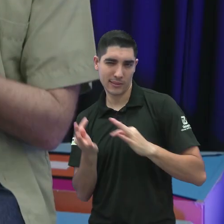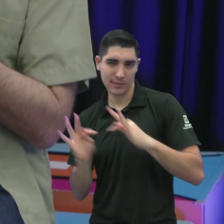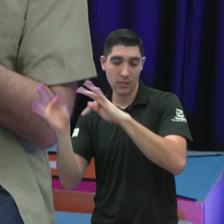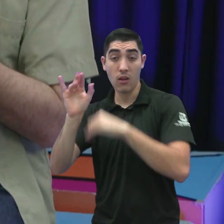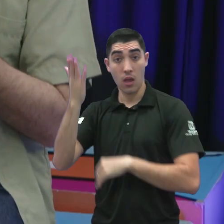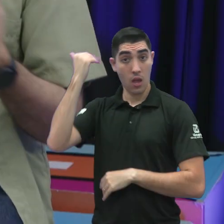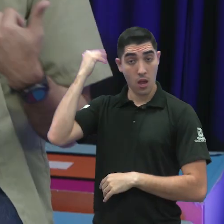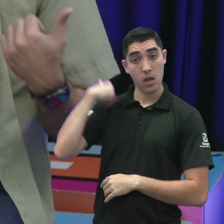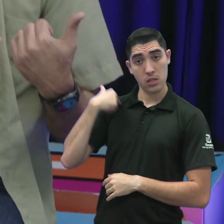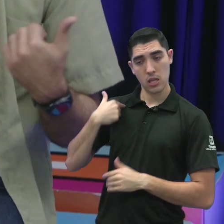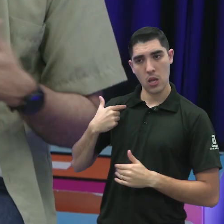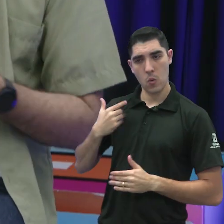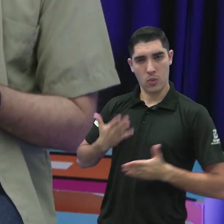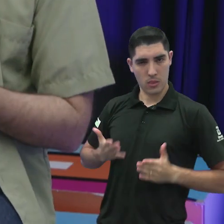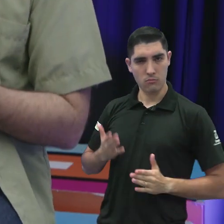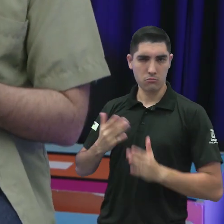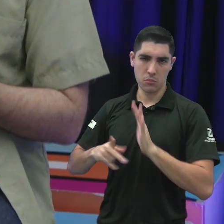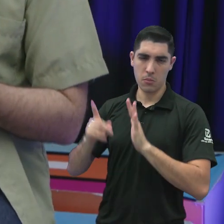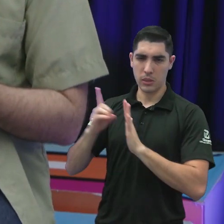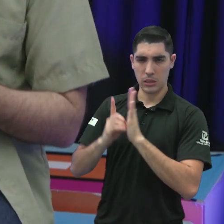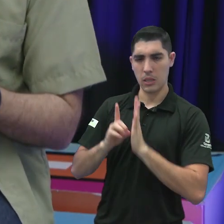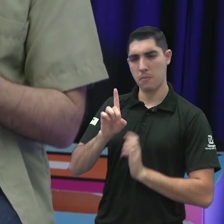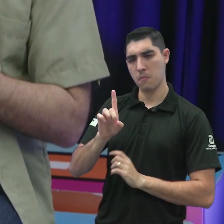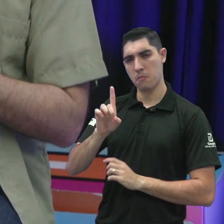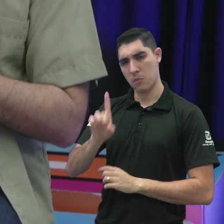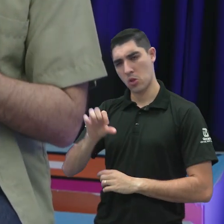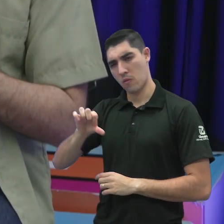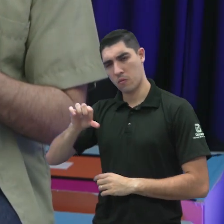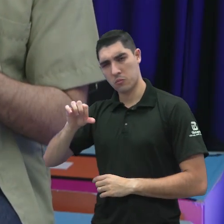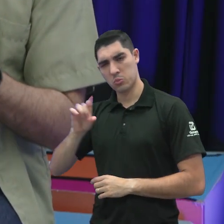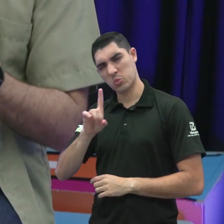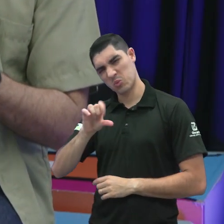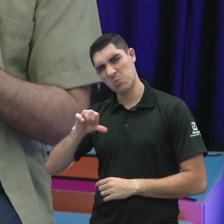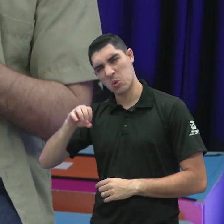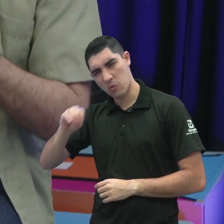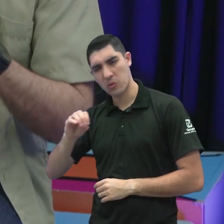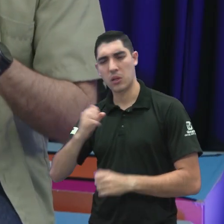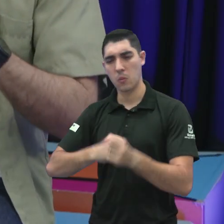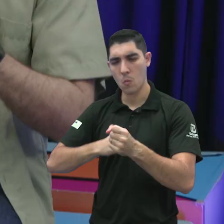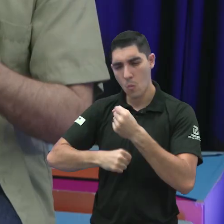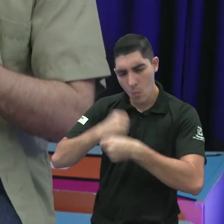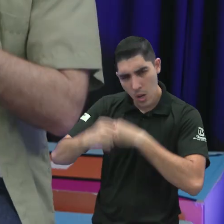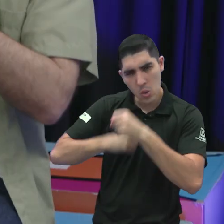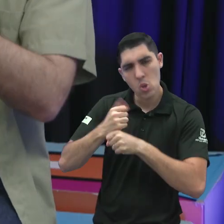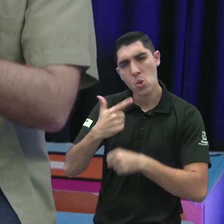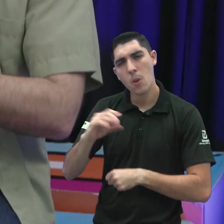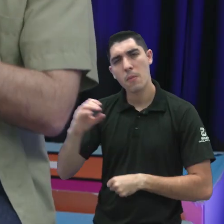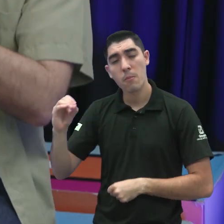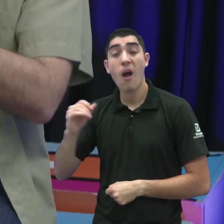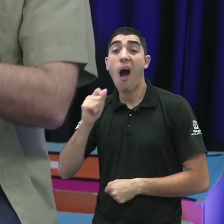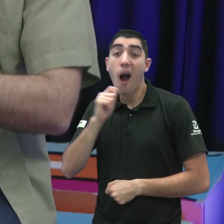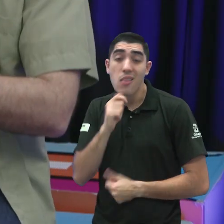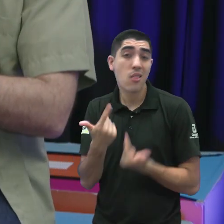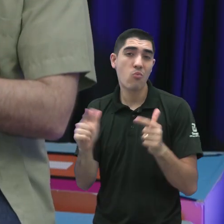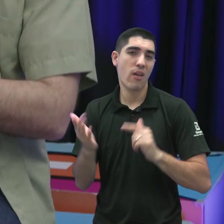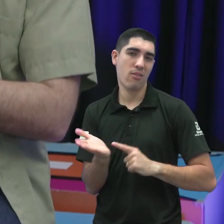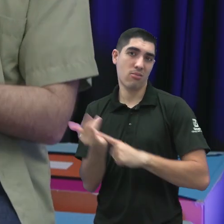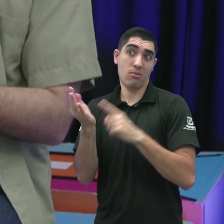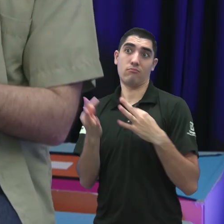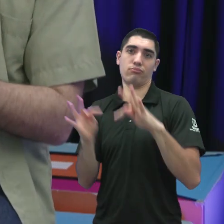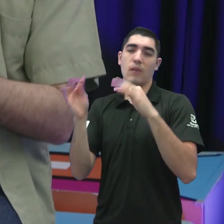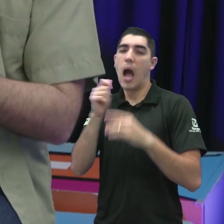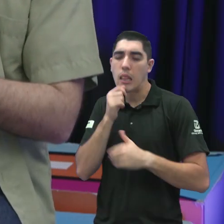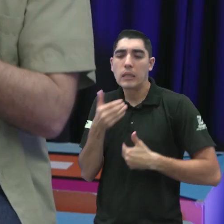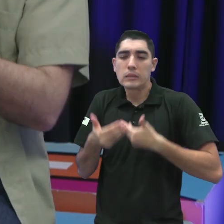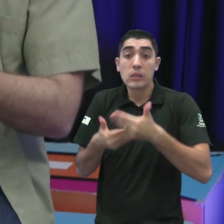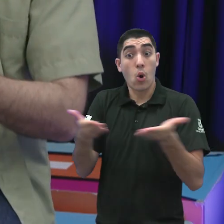que antes cresci na década de 90, 2000, não tinha tanta questão, a tecnologia estava começando, engatinhando ainda, né,